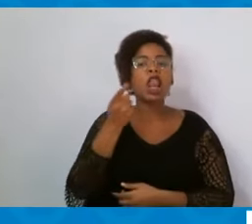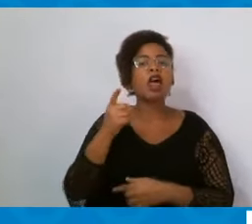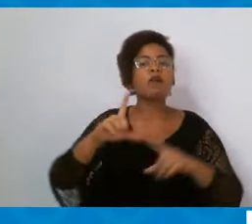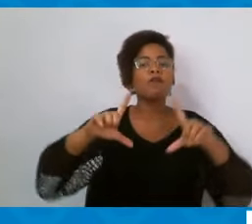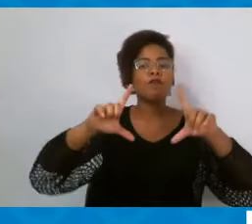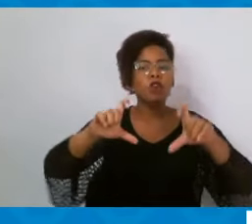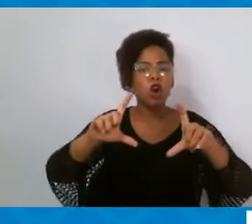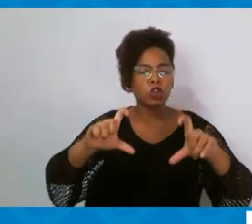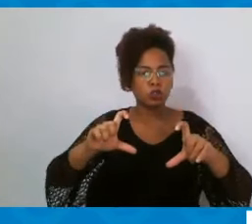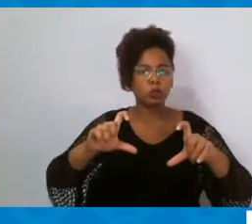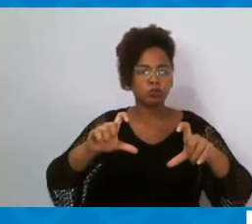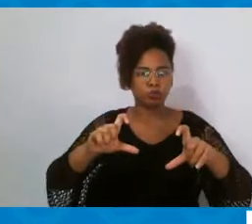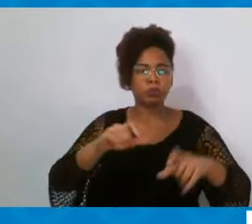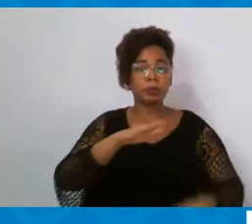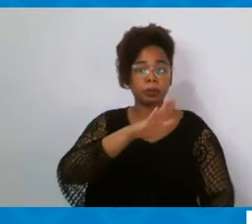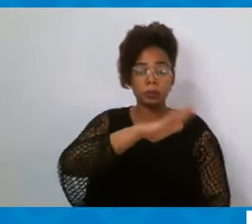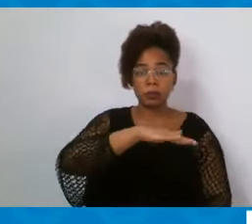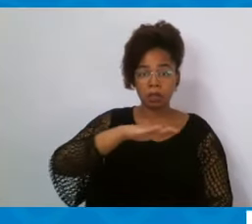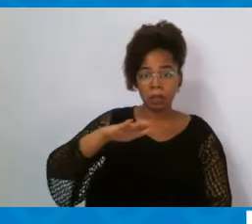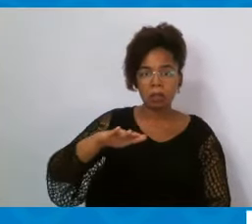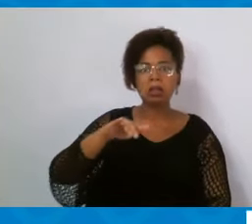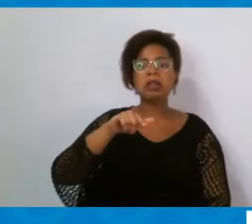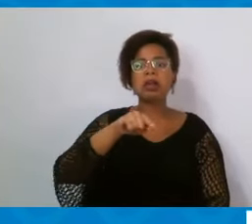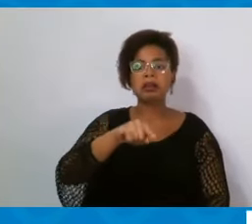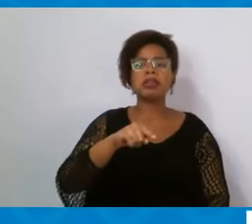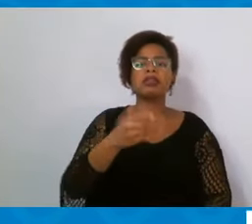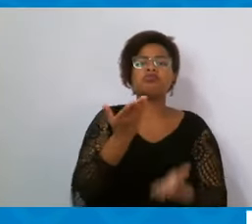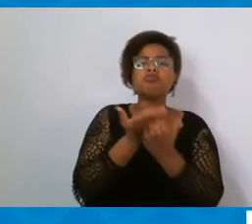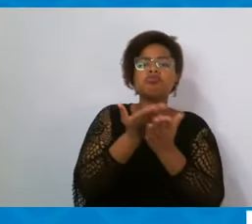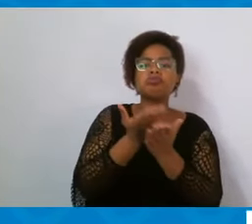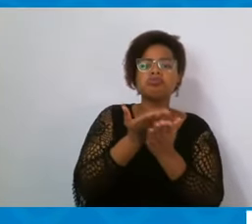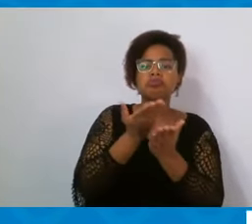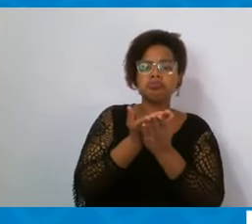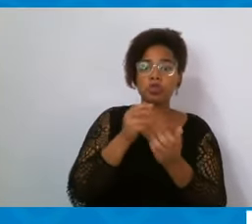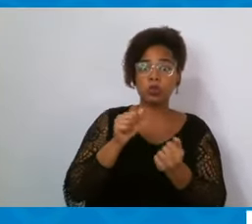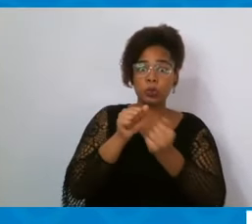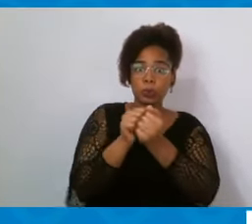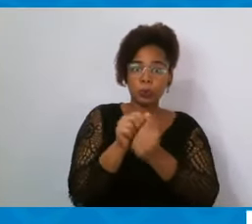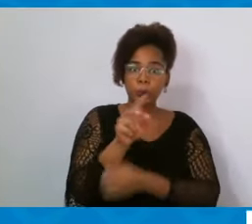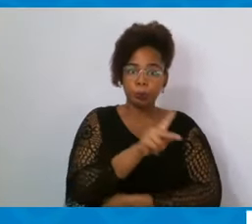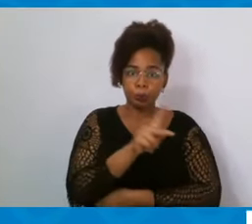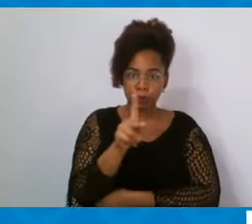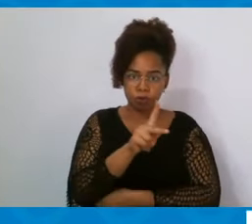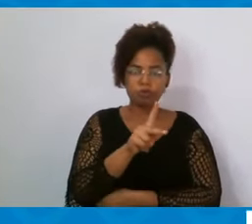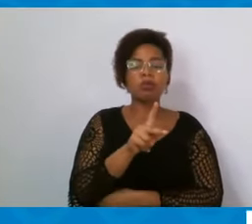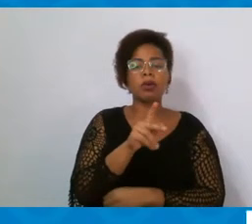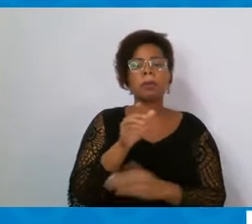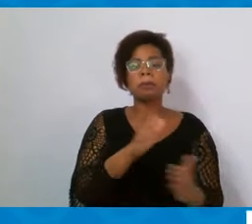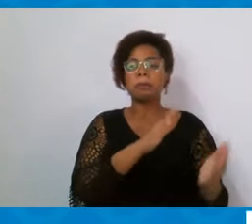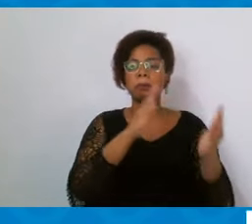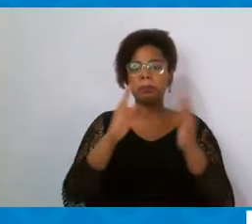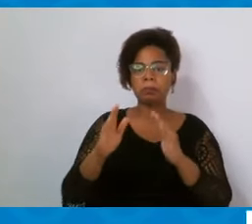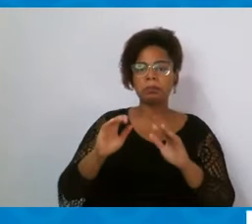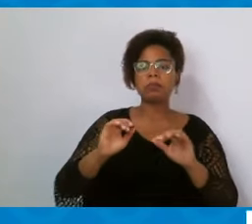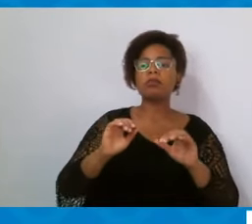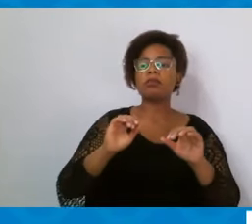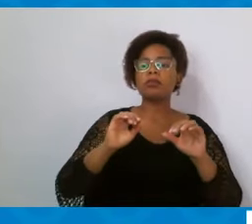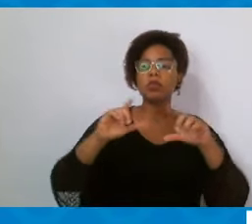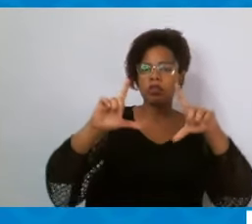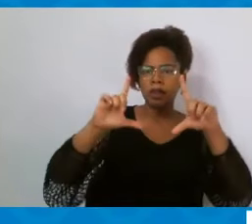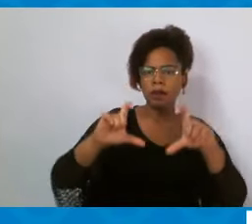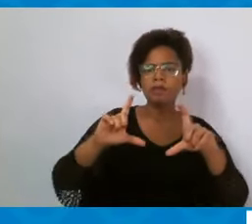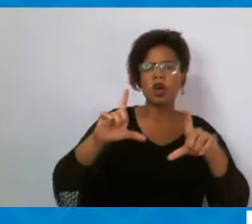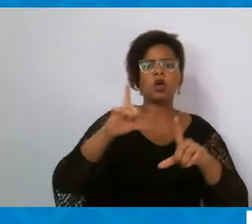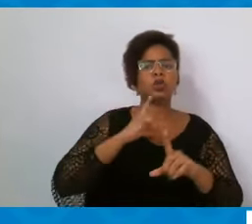balístico, com seus educadores, mas numa das fotos você tem placas Arduino, sensores, coisas